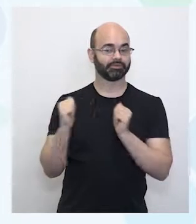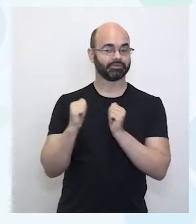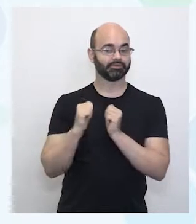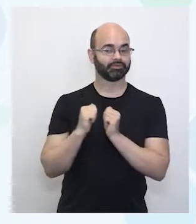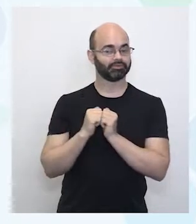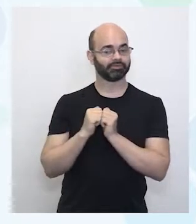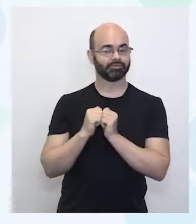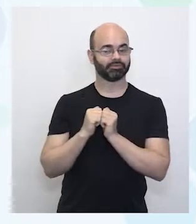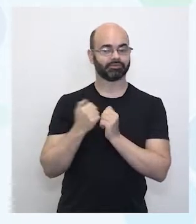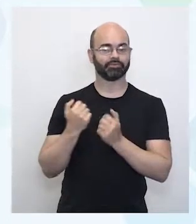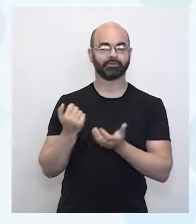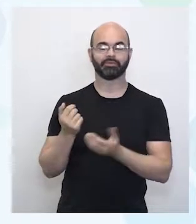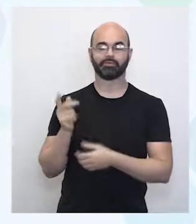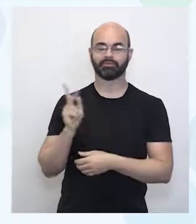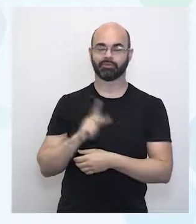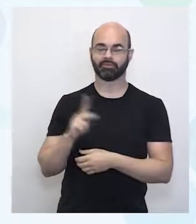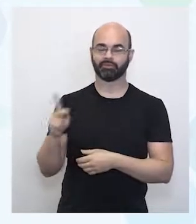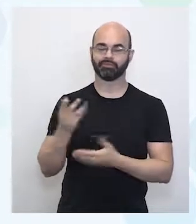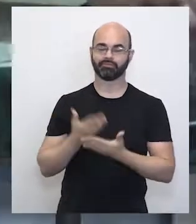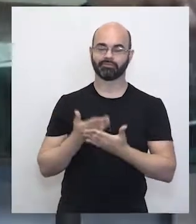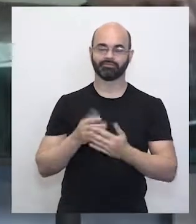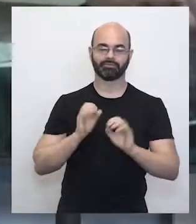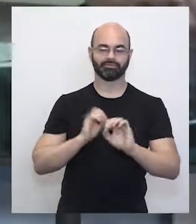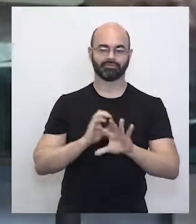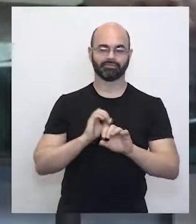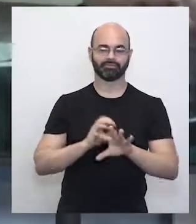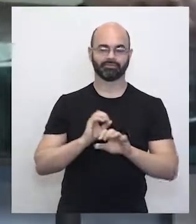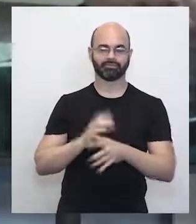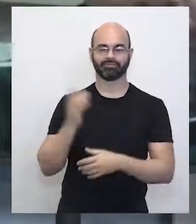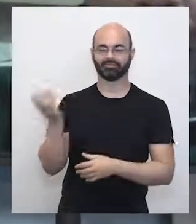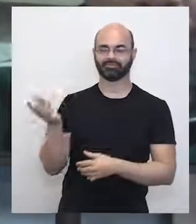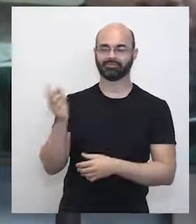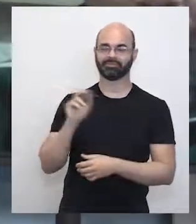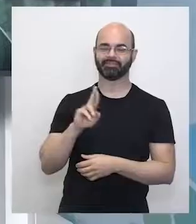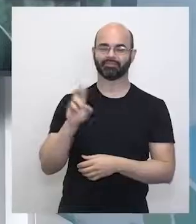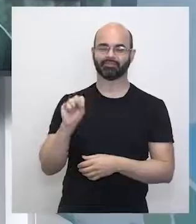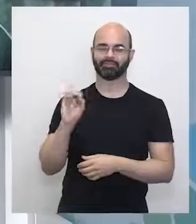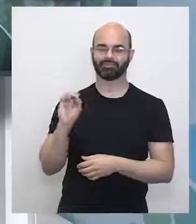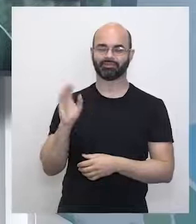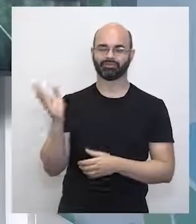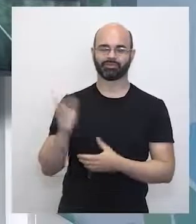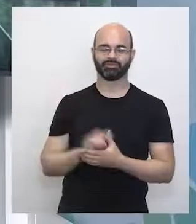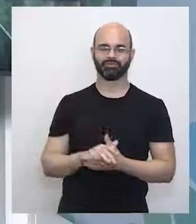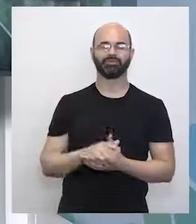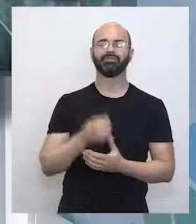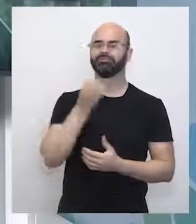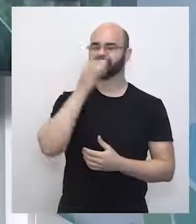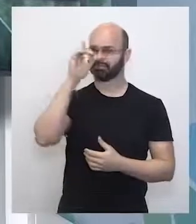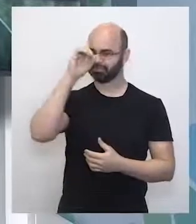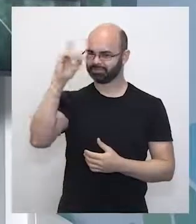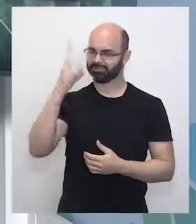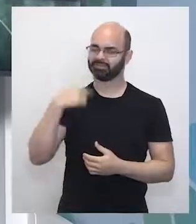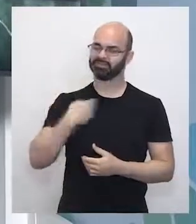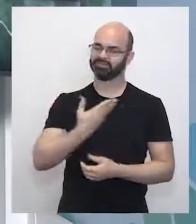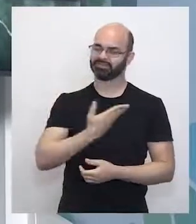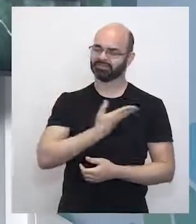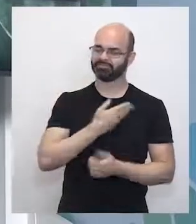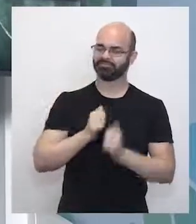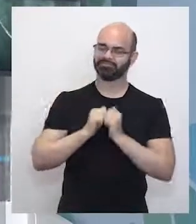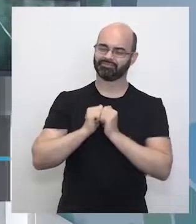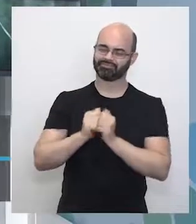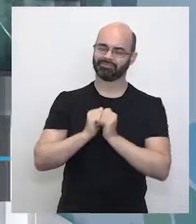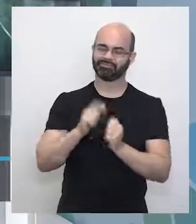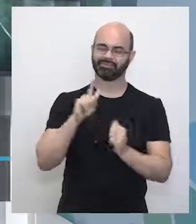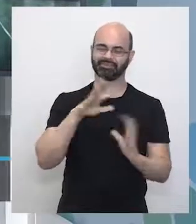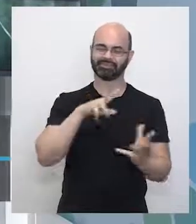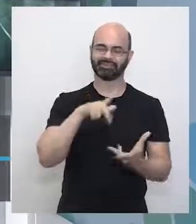Antônio Russo. Bom dia, prof. Bom dia, meu grande companheiro, amigo e colega de todas as aulas de